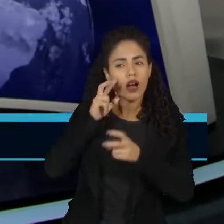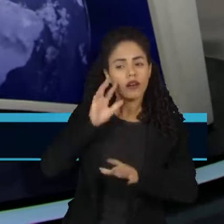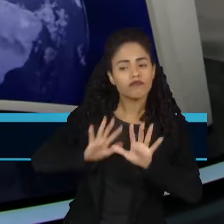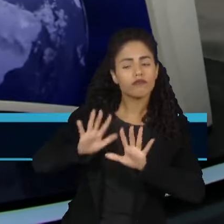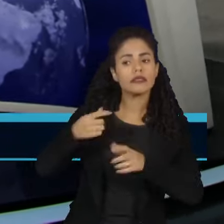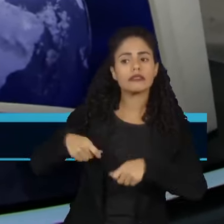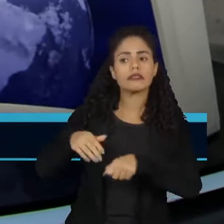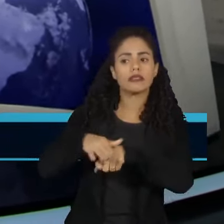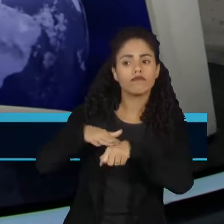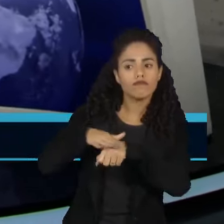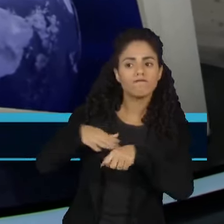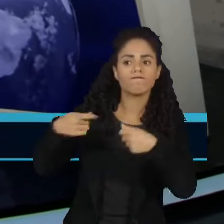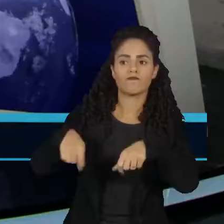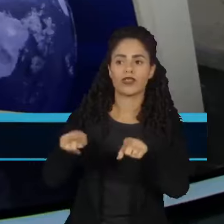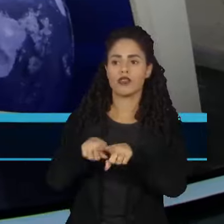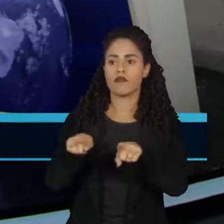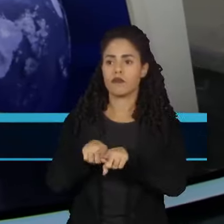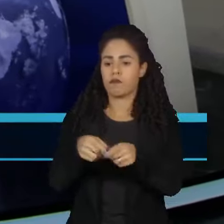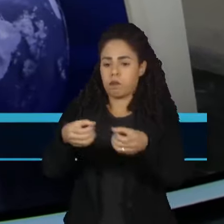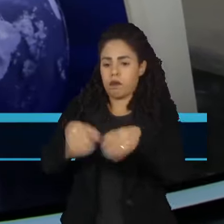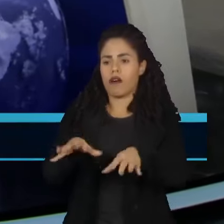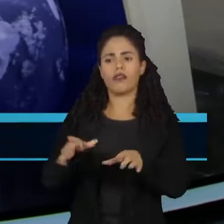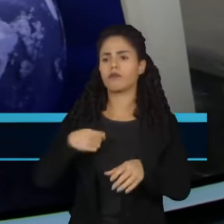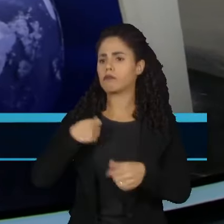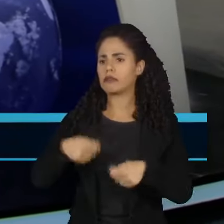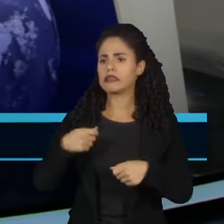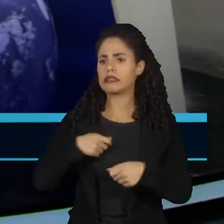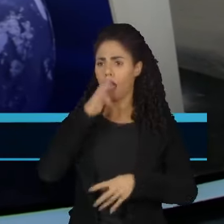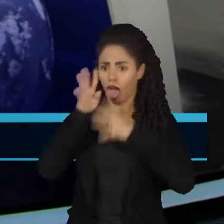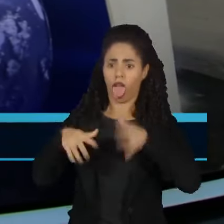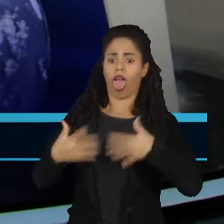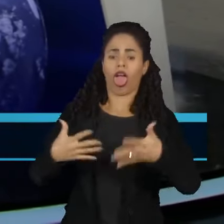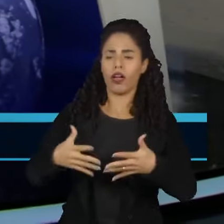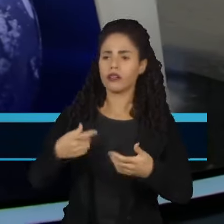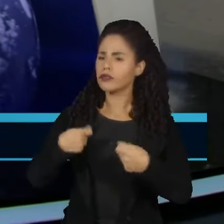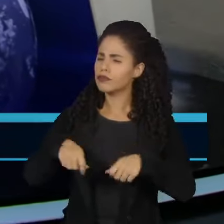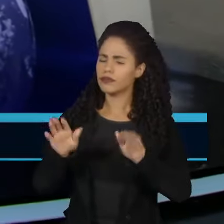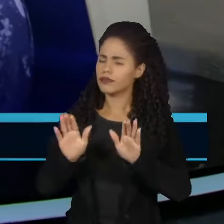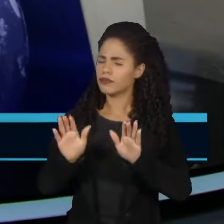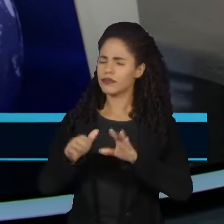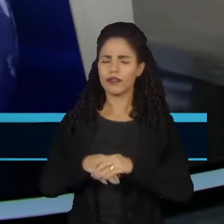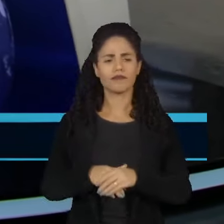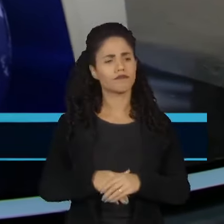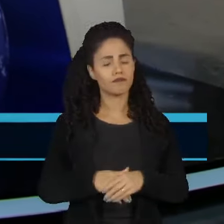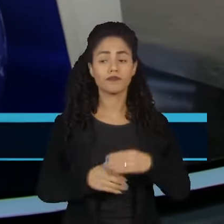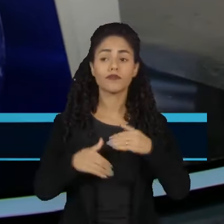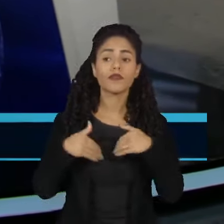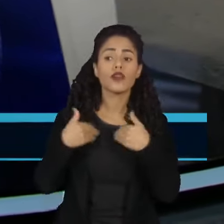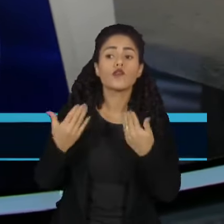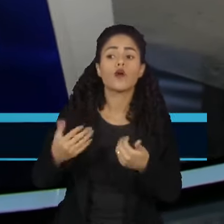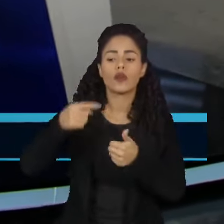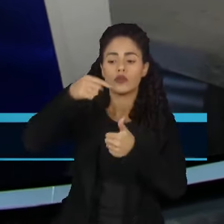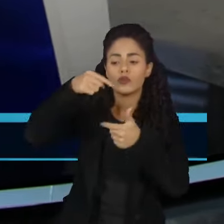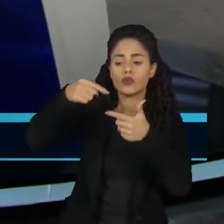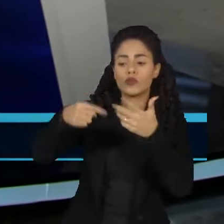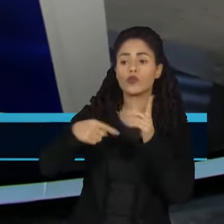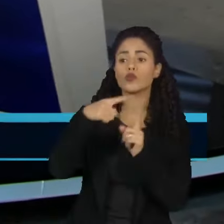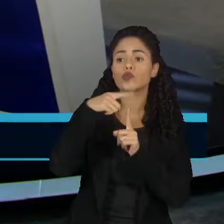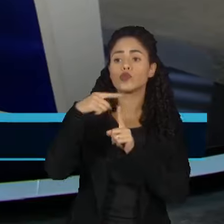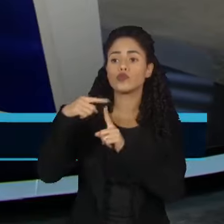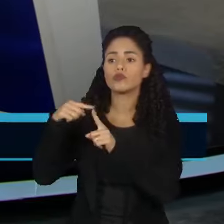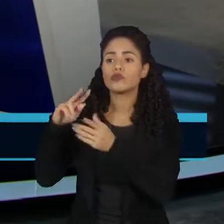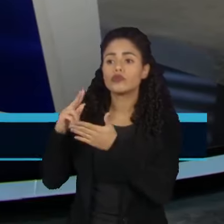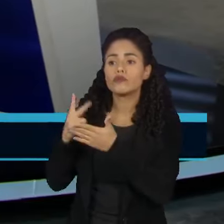tem uma escassez para sair correndo. Agora, Wilson, quais tipos de irregularidades podem ter